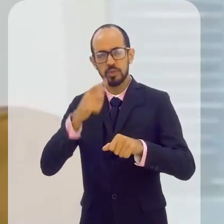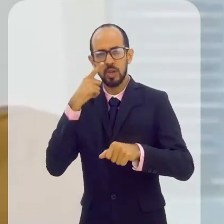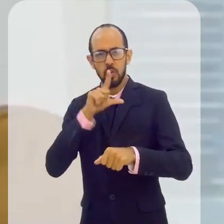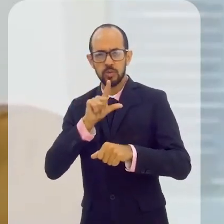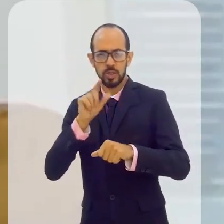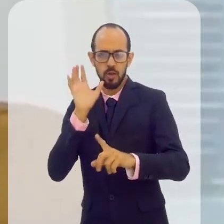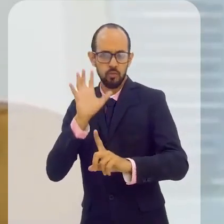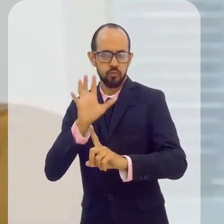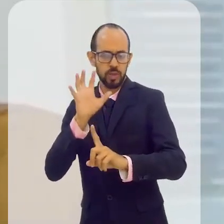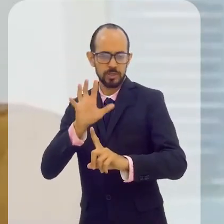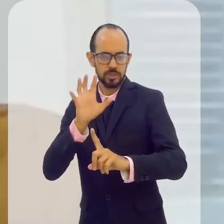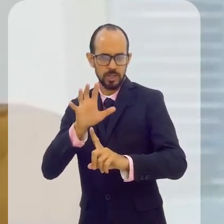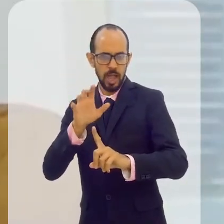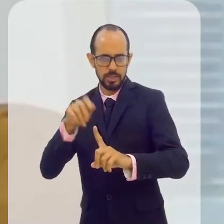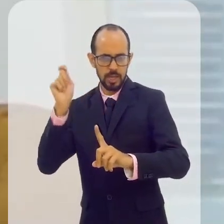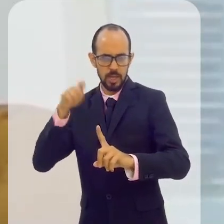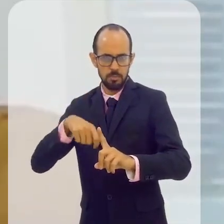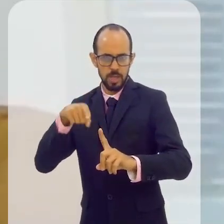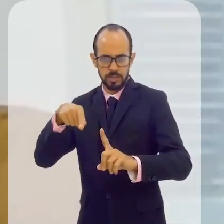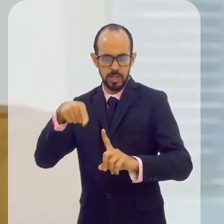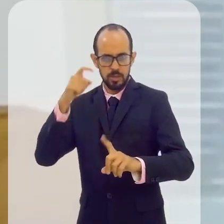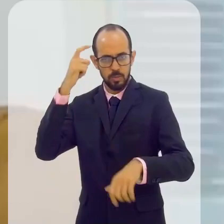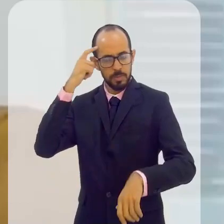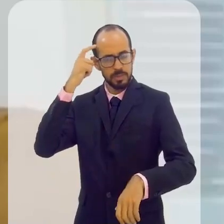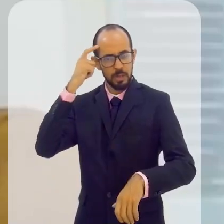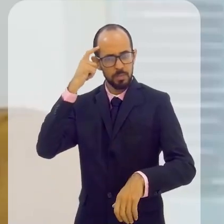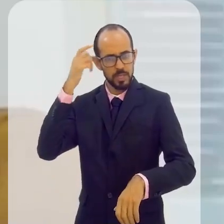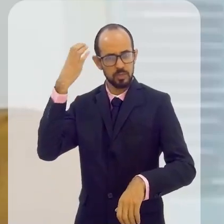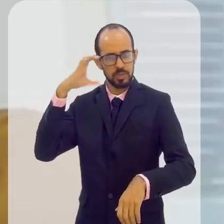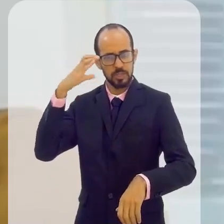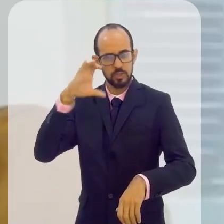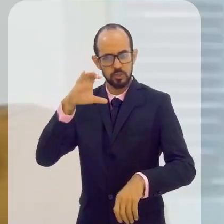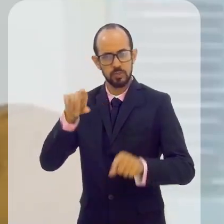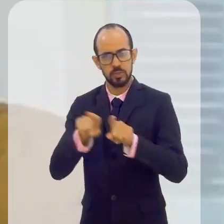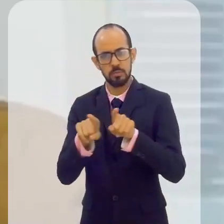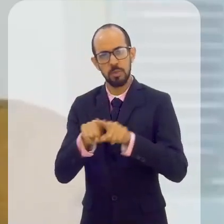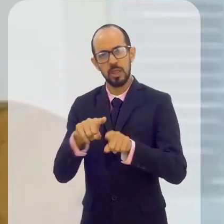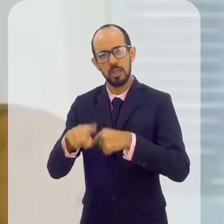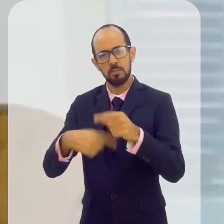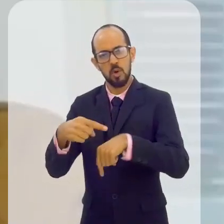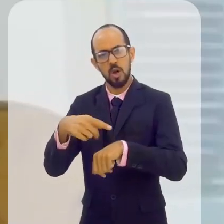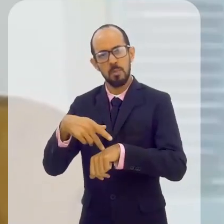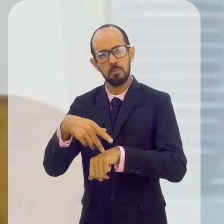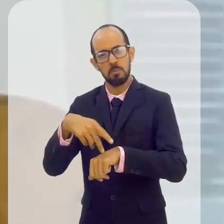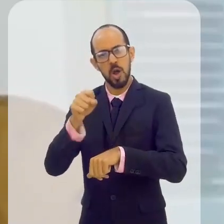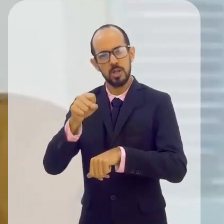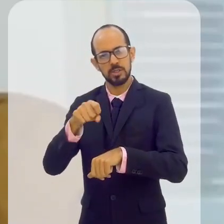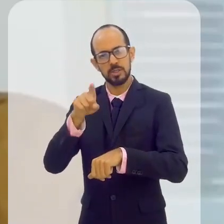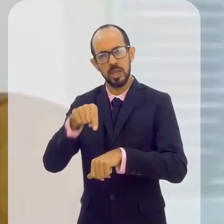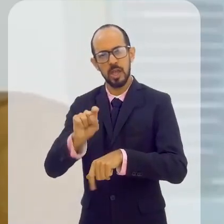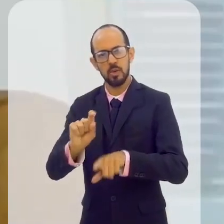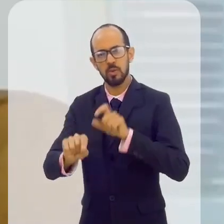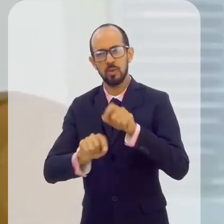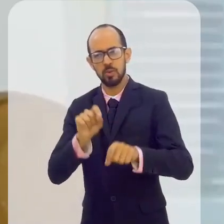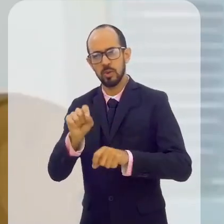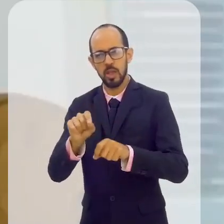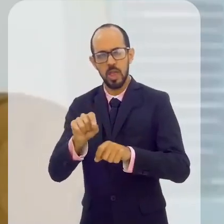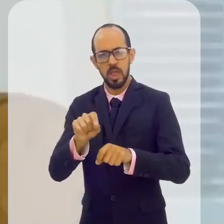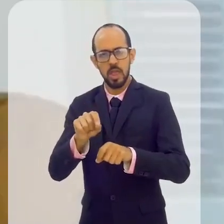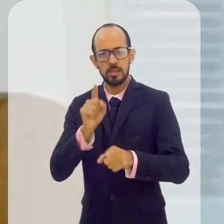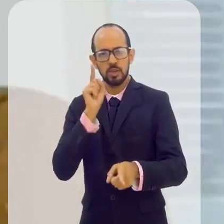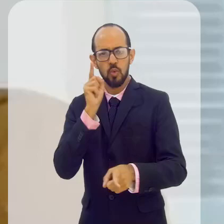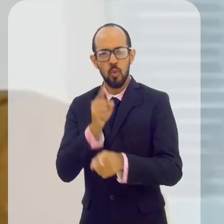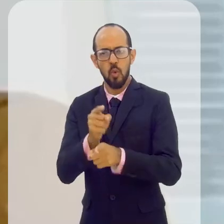você traga essa competência do pensamento científico e a extensão, que é esse